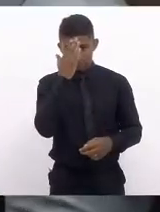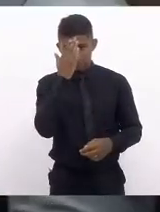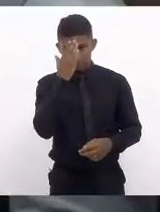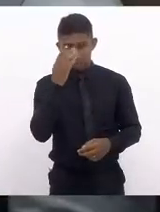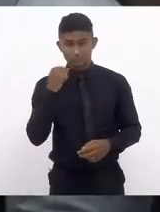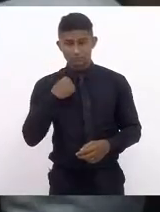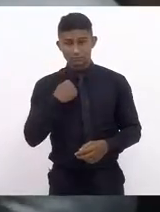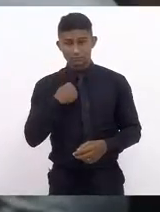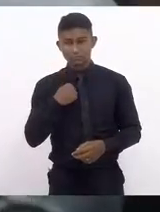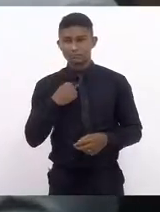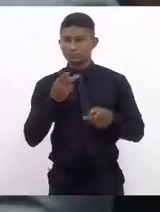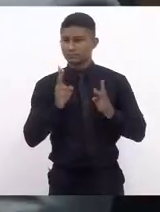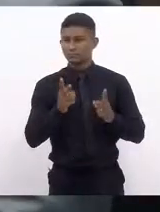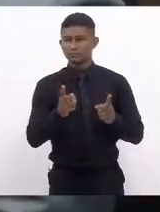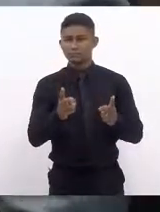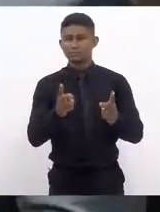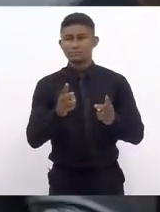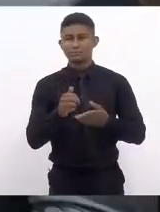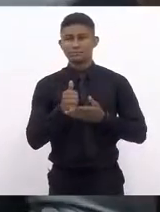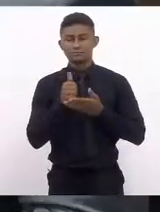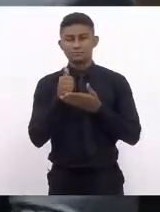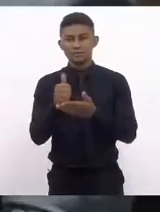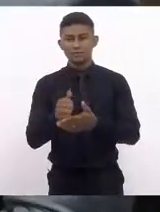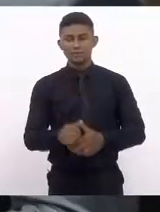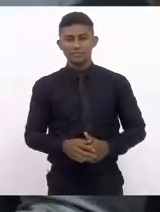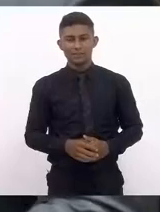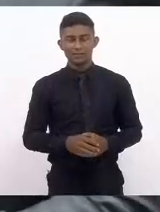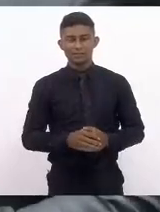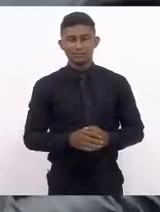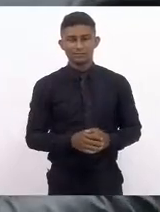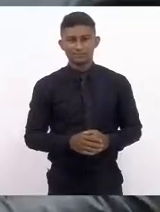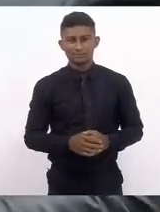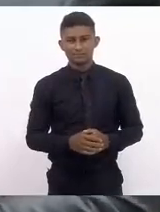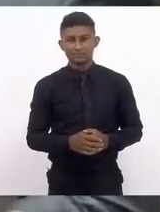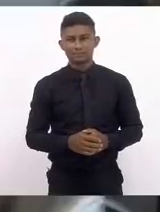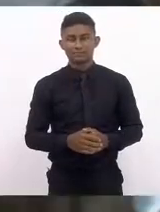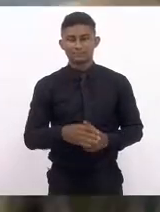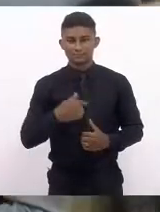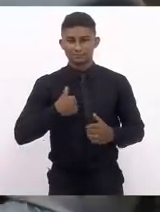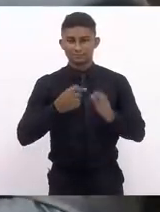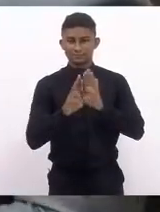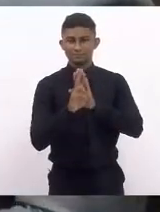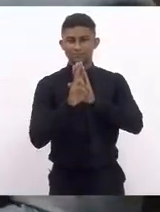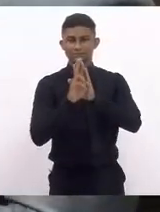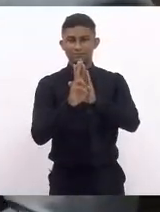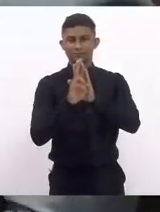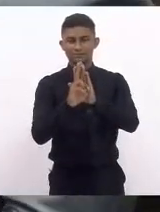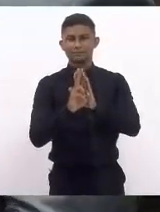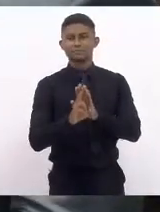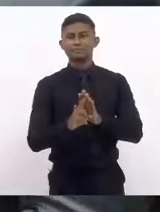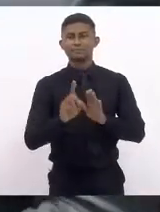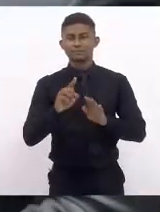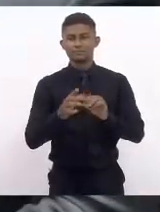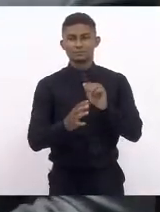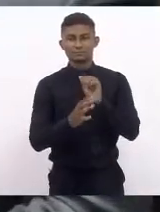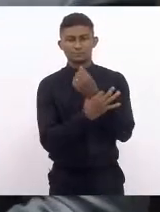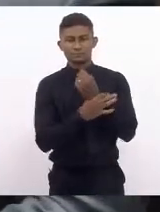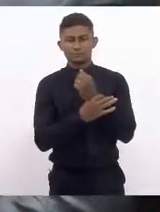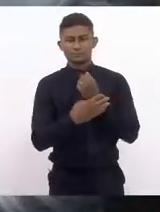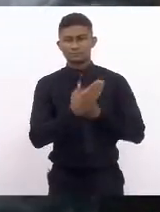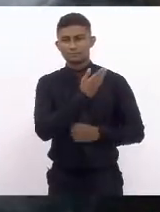Defensores e hoje e hoje represento como os meus companheiros aqui é segurança pública